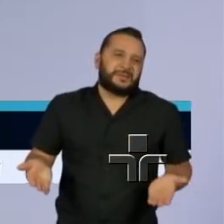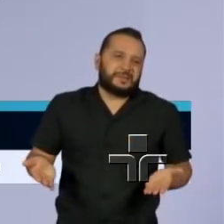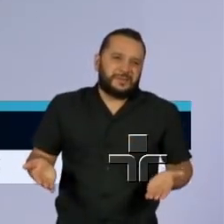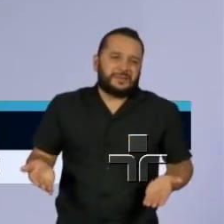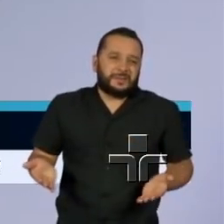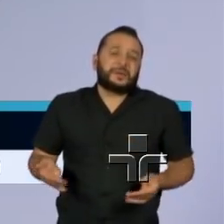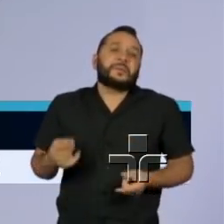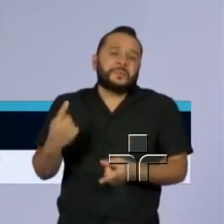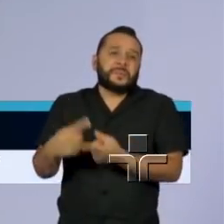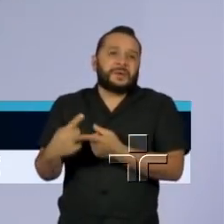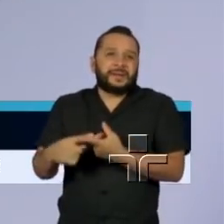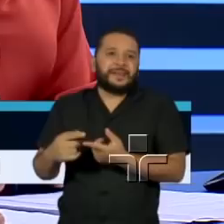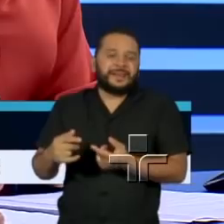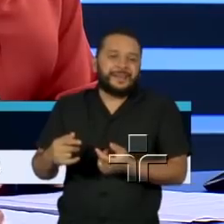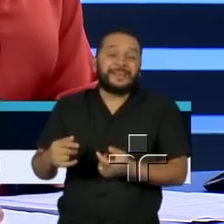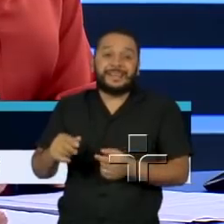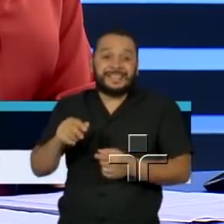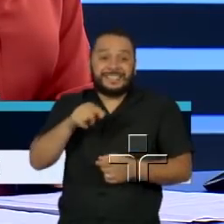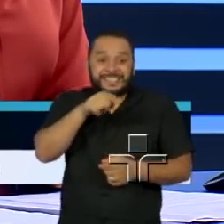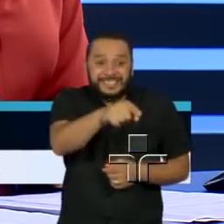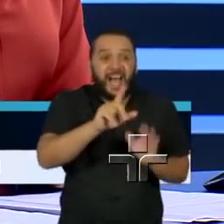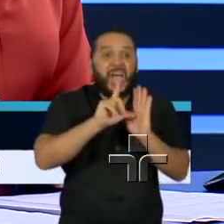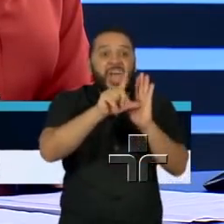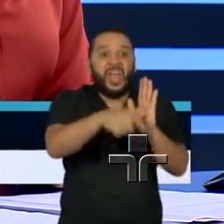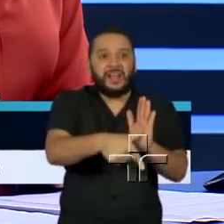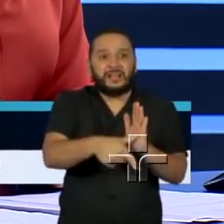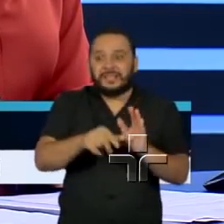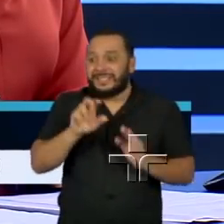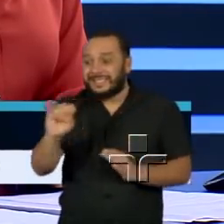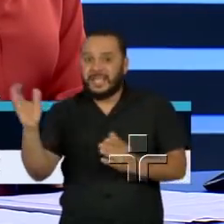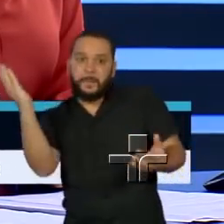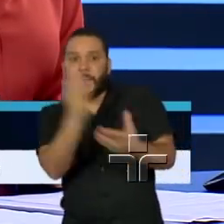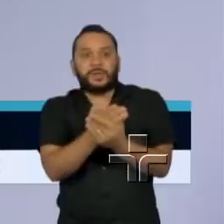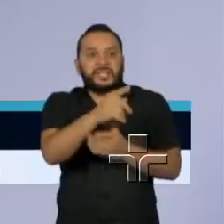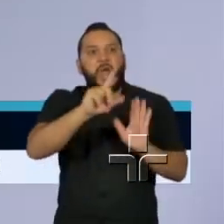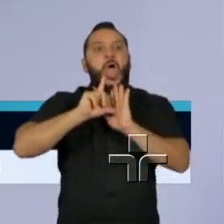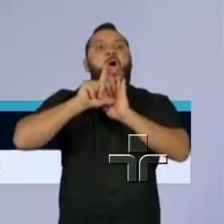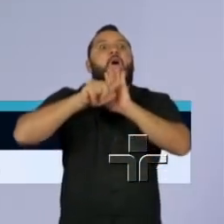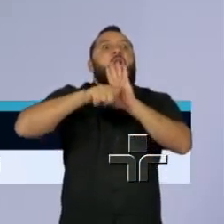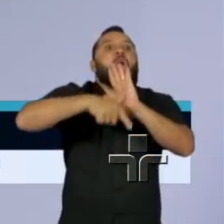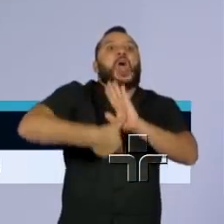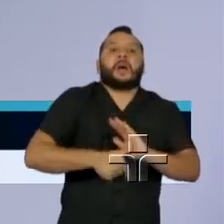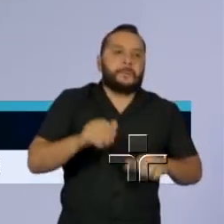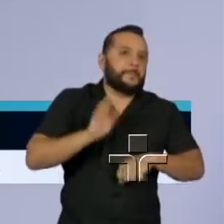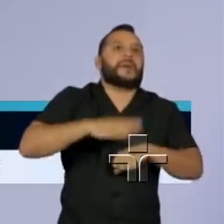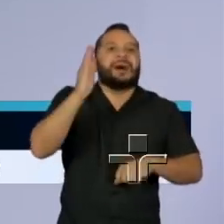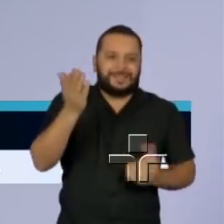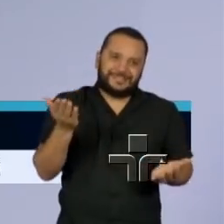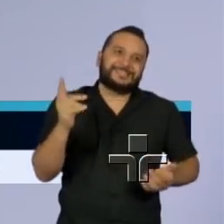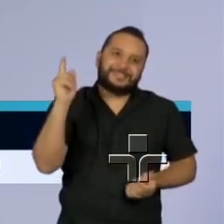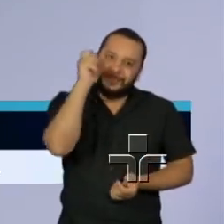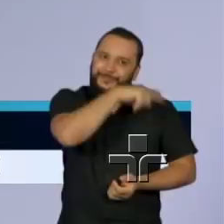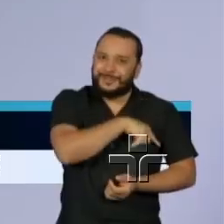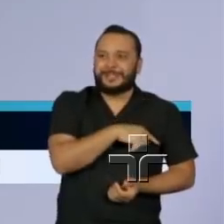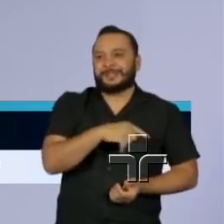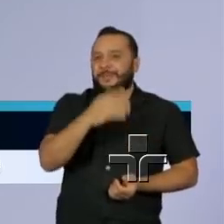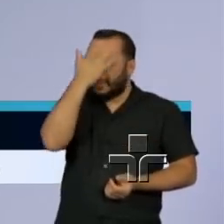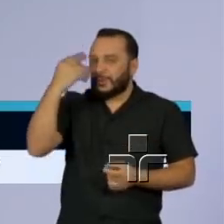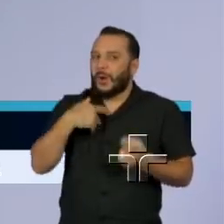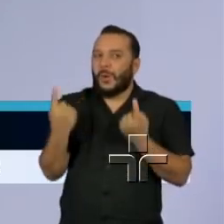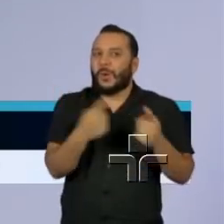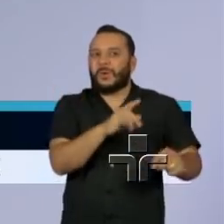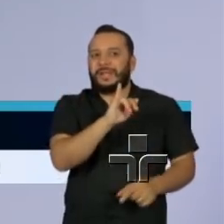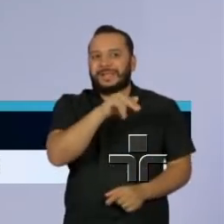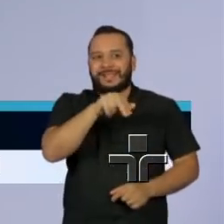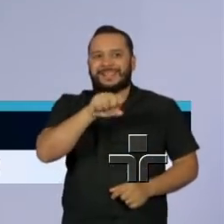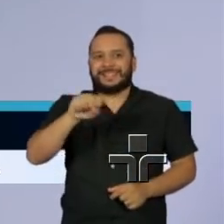com a instituição, não é? Então é difícil um trabalhador, uma pessoa mais humilde, pensar em brigar com o INSS. Eles ficam ali na